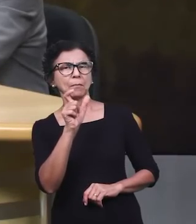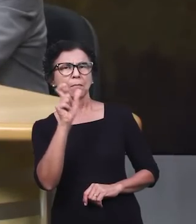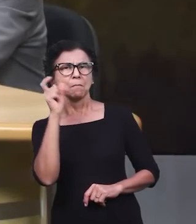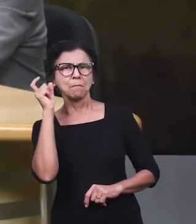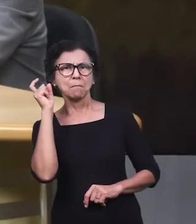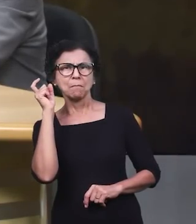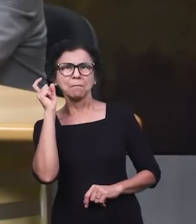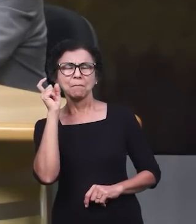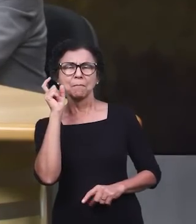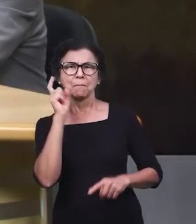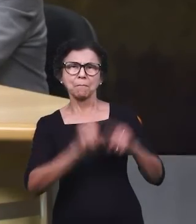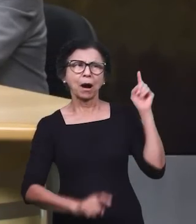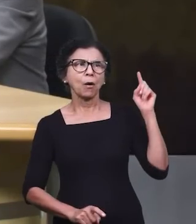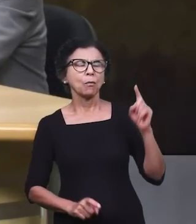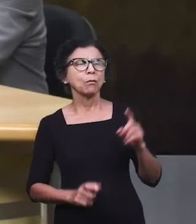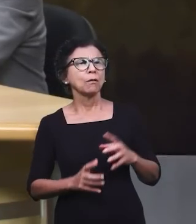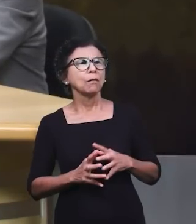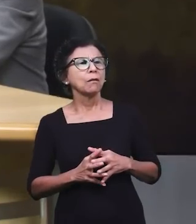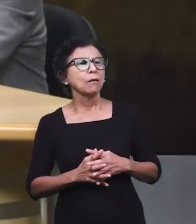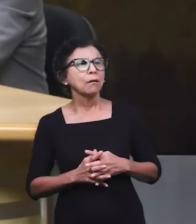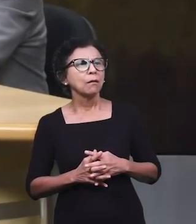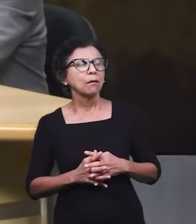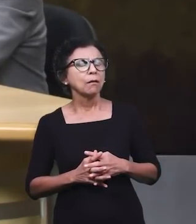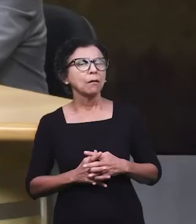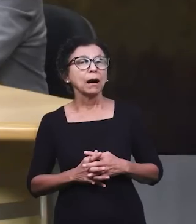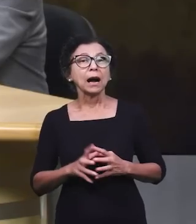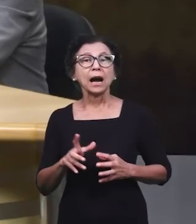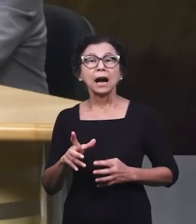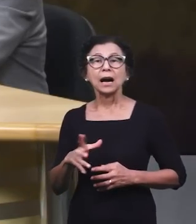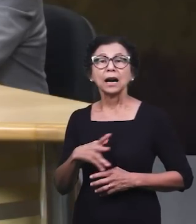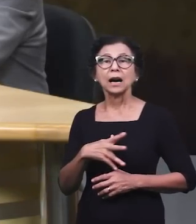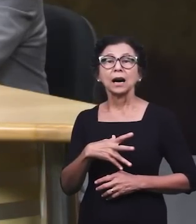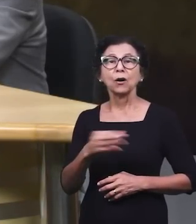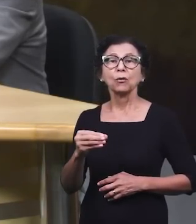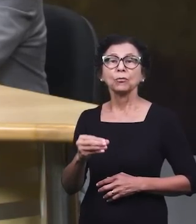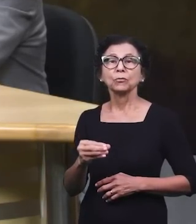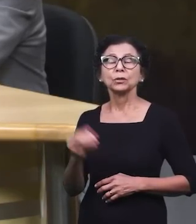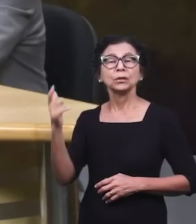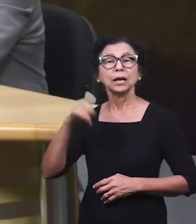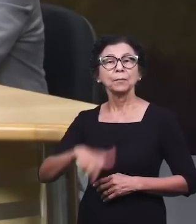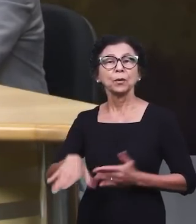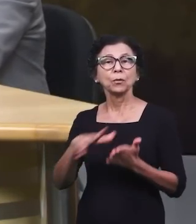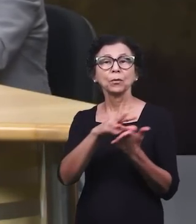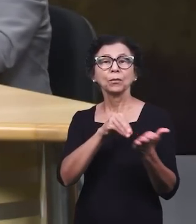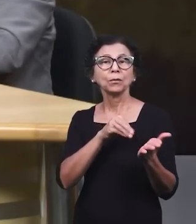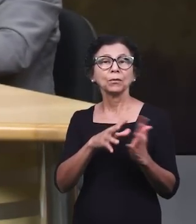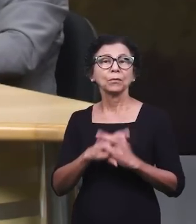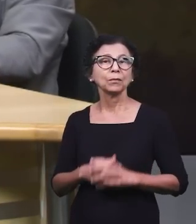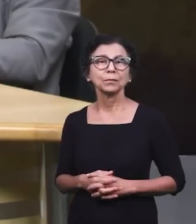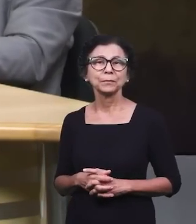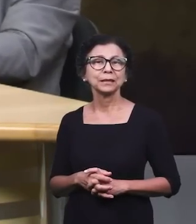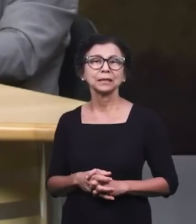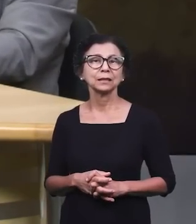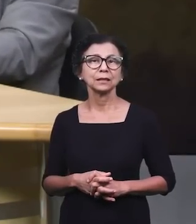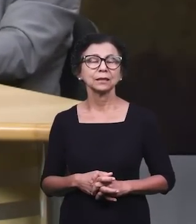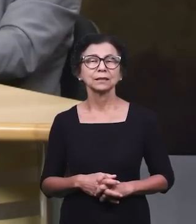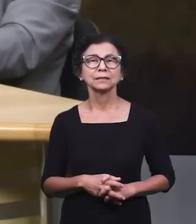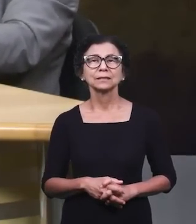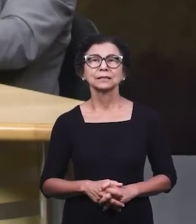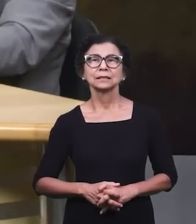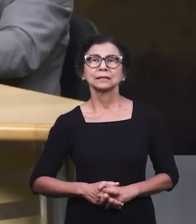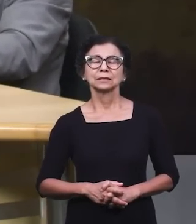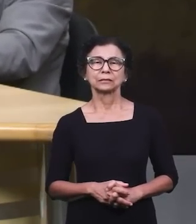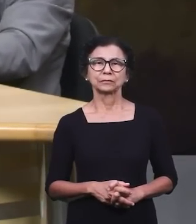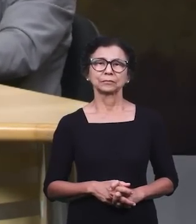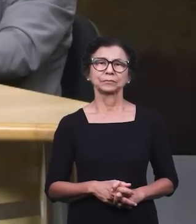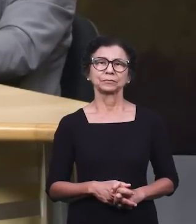isso, né? É que ouve em casa. Então isso aumenta muito. Está repetindo que... A gente nem sabe o que é o negócio. Os parâmetros e valores